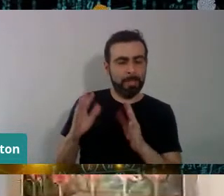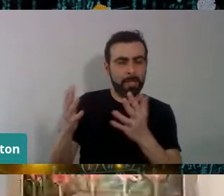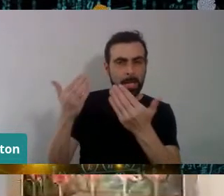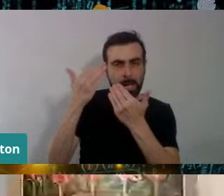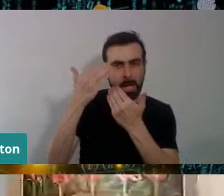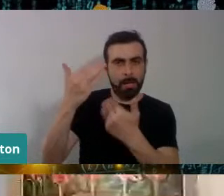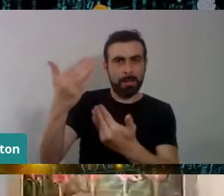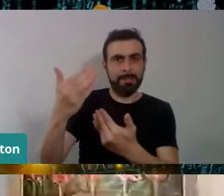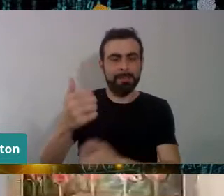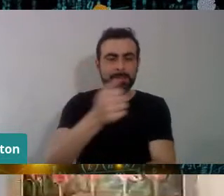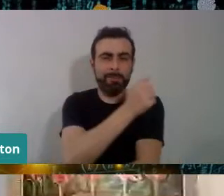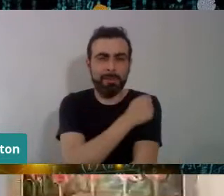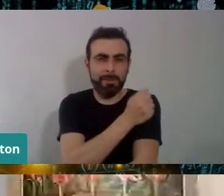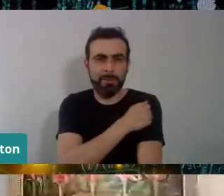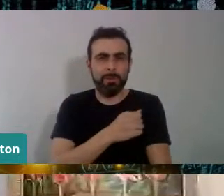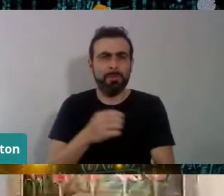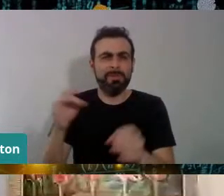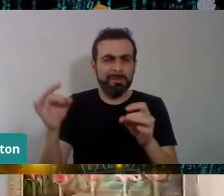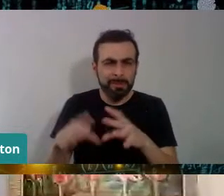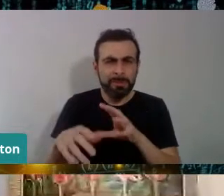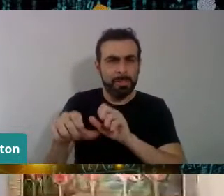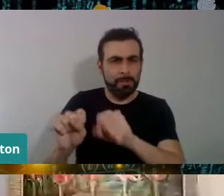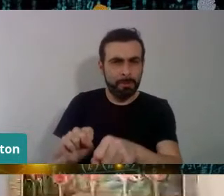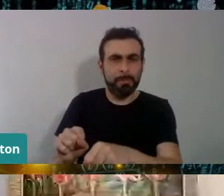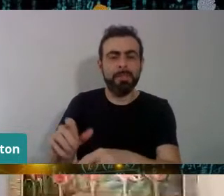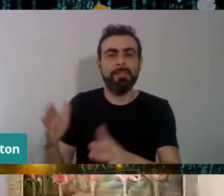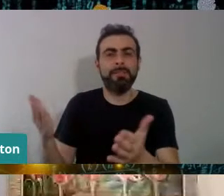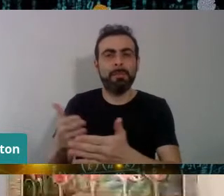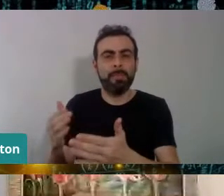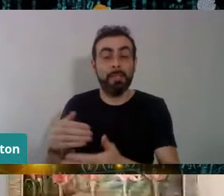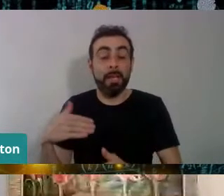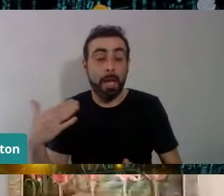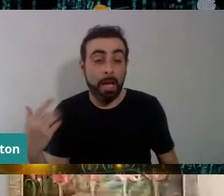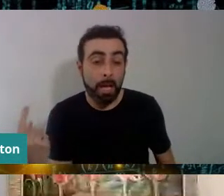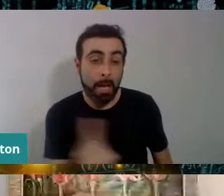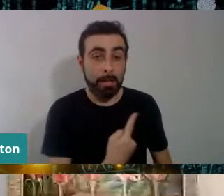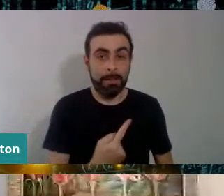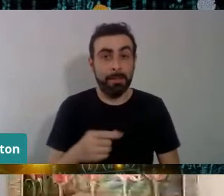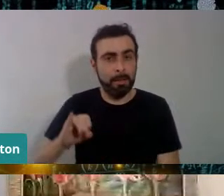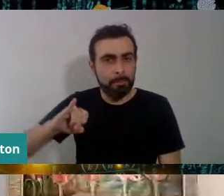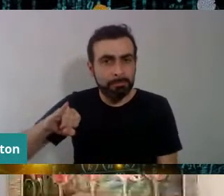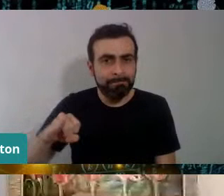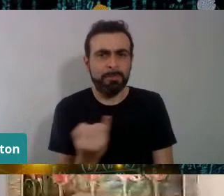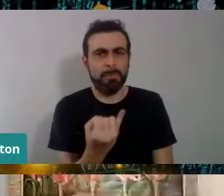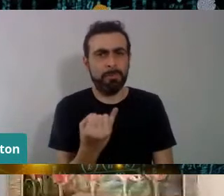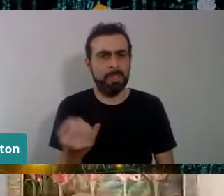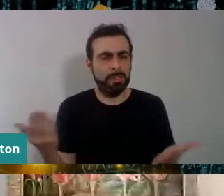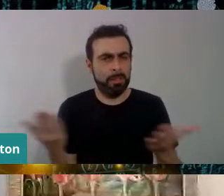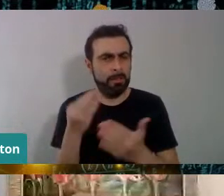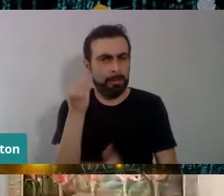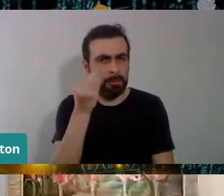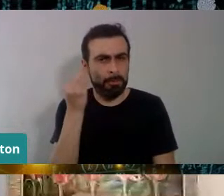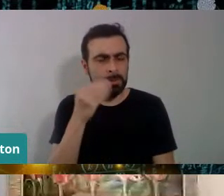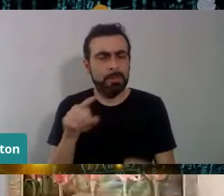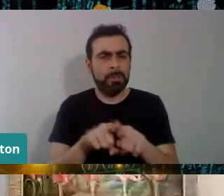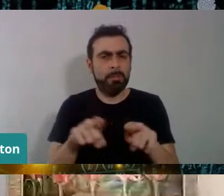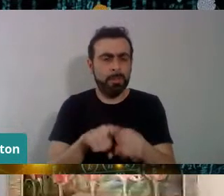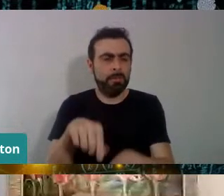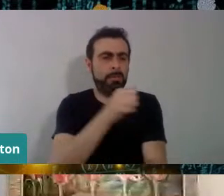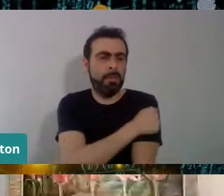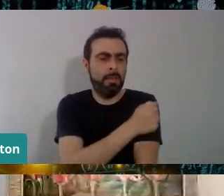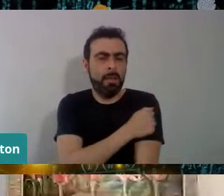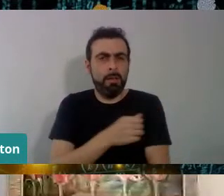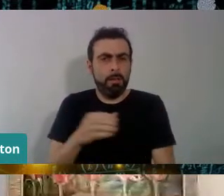nossos ex-alunos, né, aproveitar essa oportunidade que nós estamos aqui juntos, para nós agradecermos aos nossos ex-alunos,